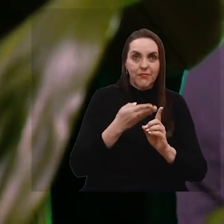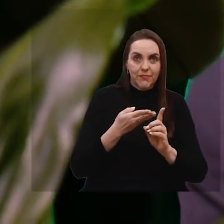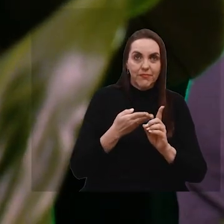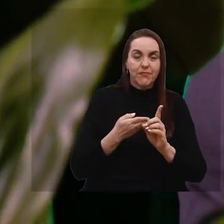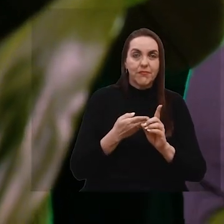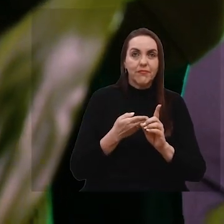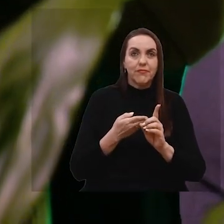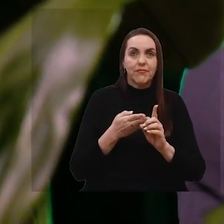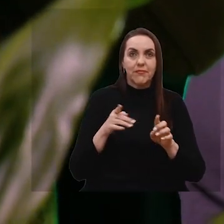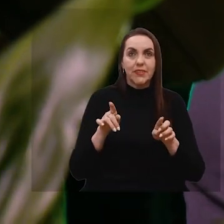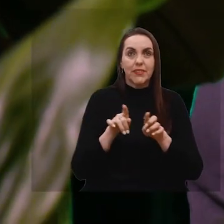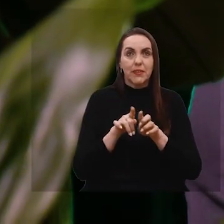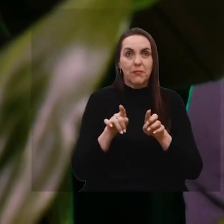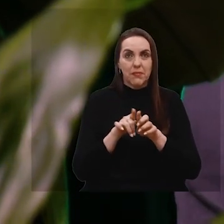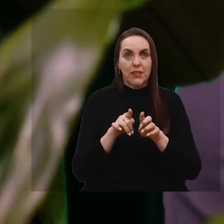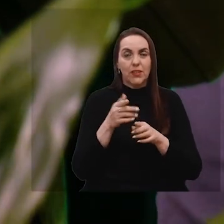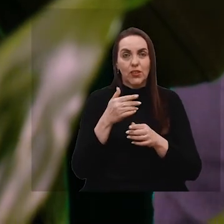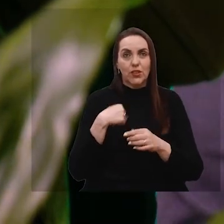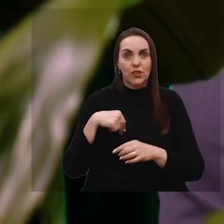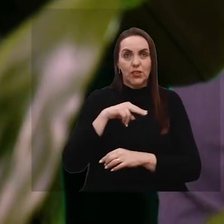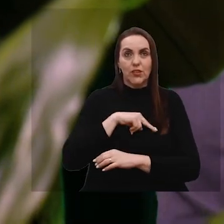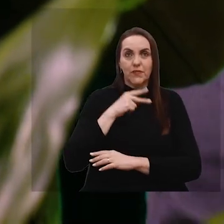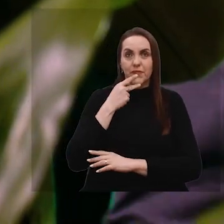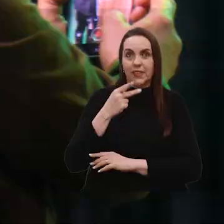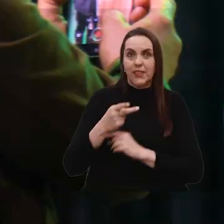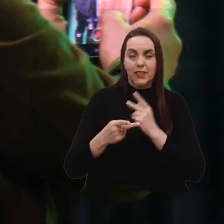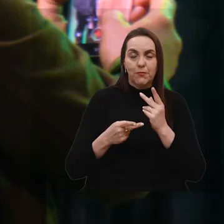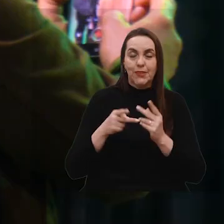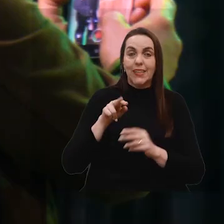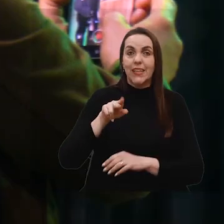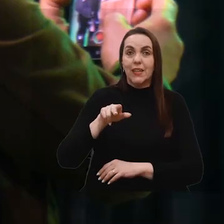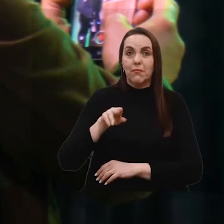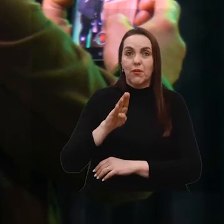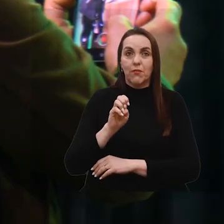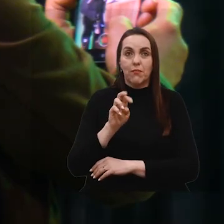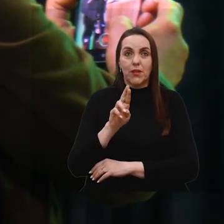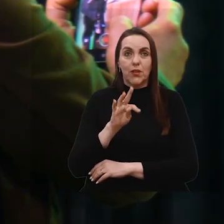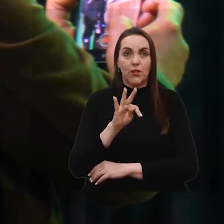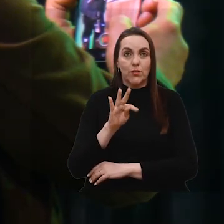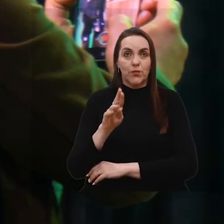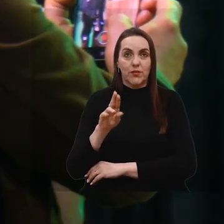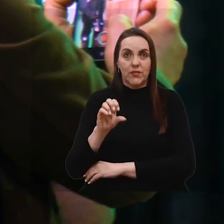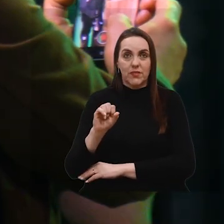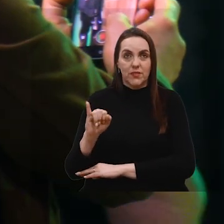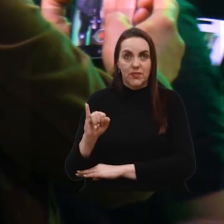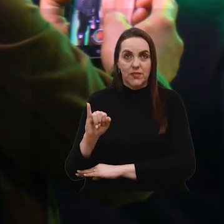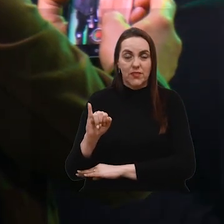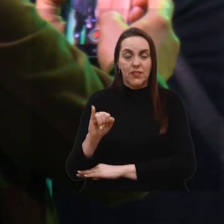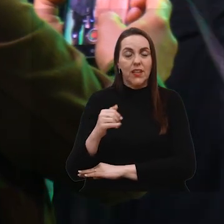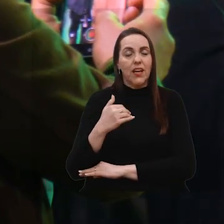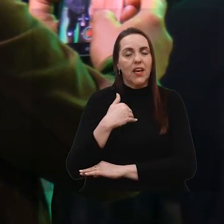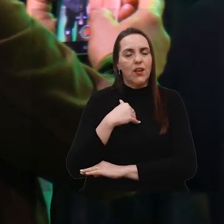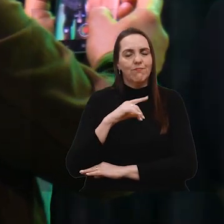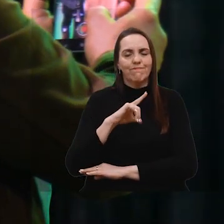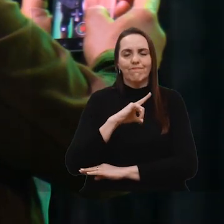nós termos essa homenagem, ainda mais quando nós falamos dos irmãos